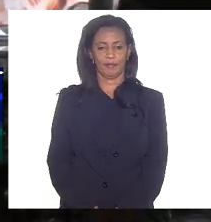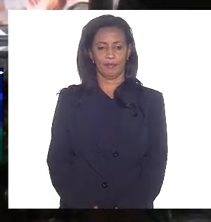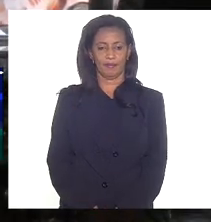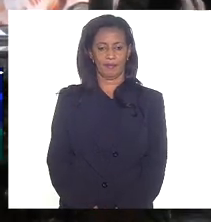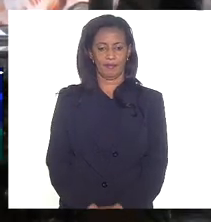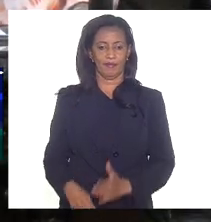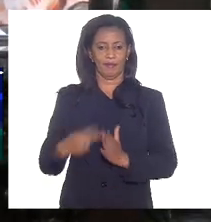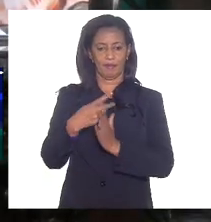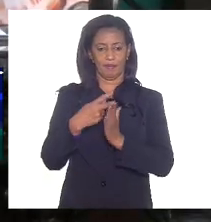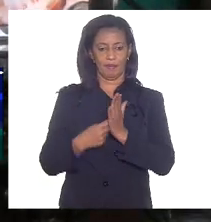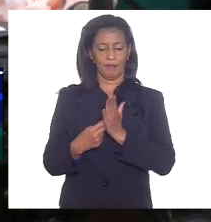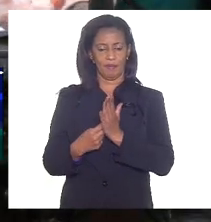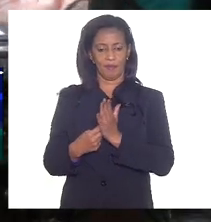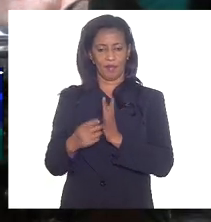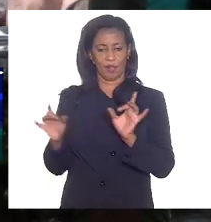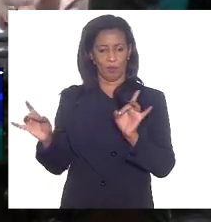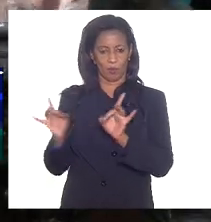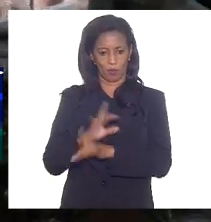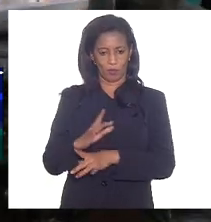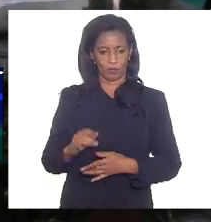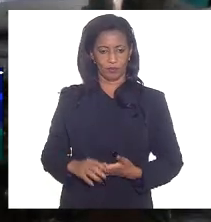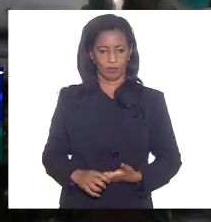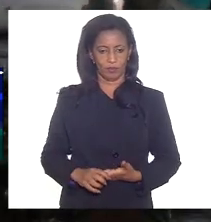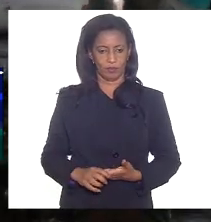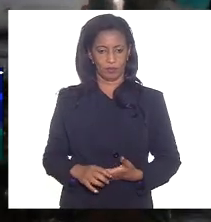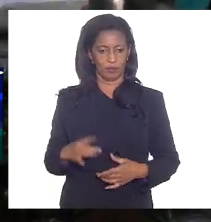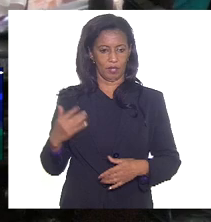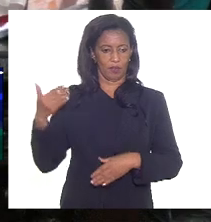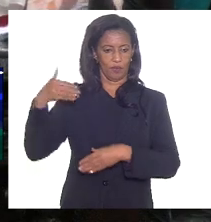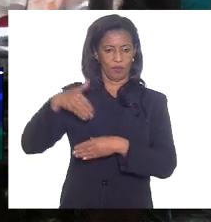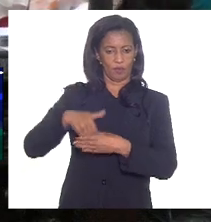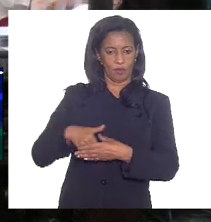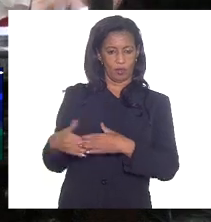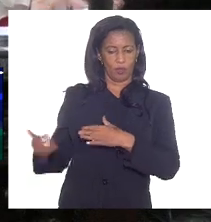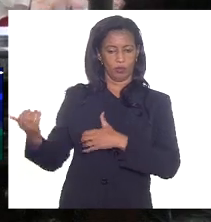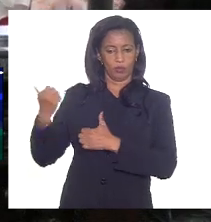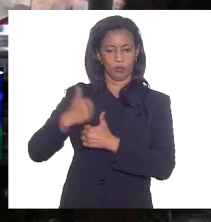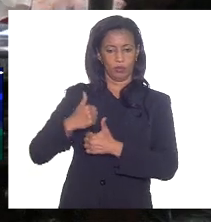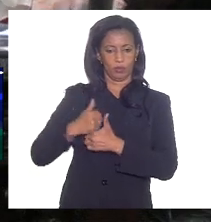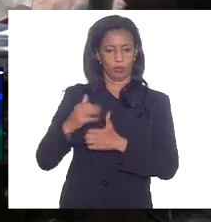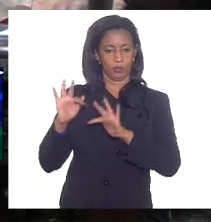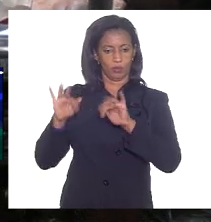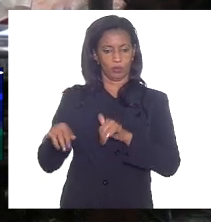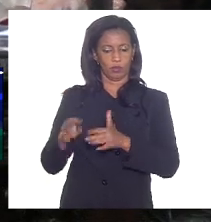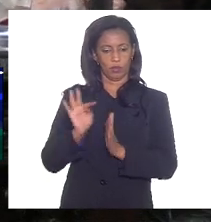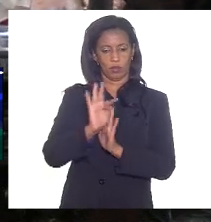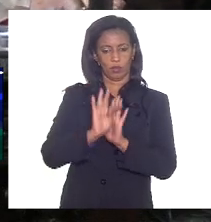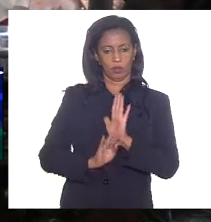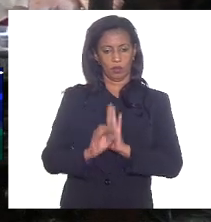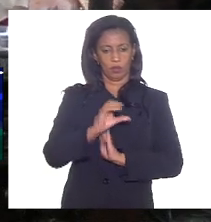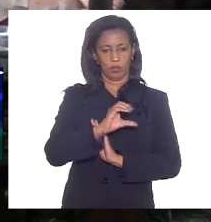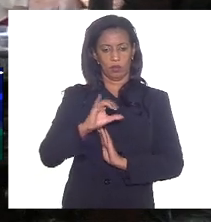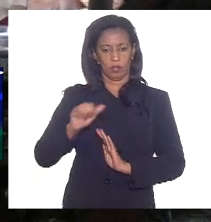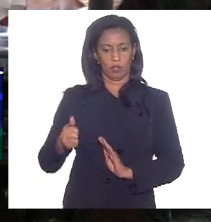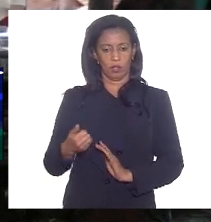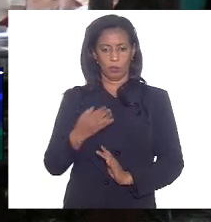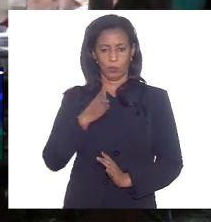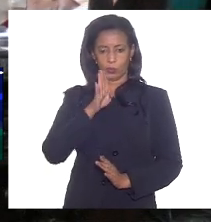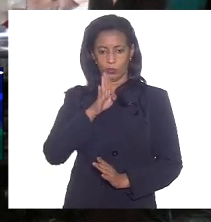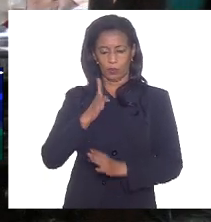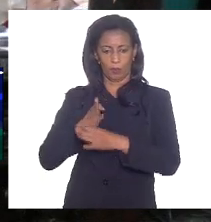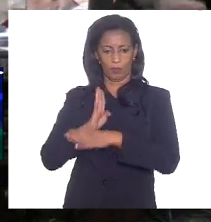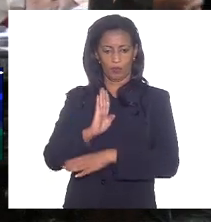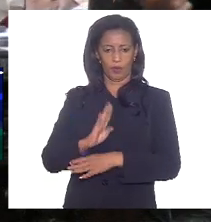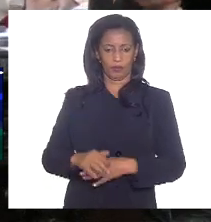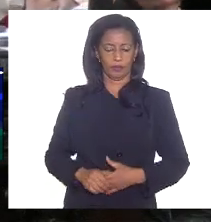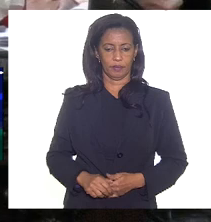Os pareceres emitidos em votação substitutivo conforme a final de redação da CCJ. Os senhores que aprovam nesse como estão,